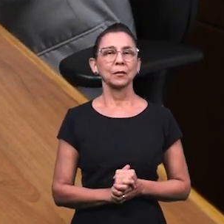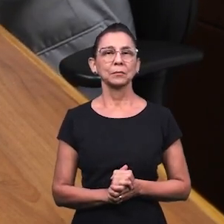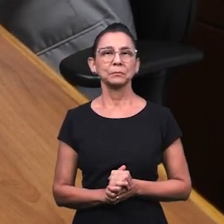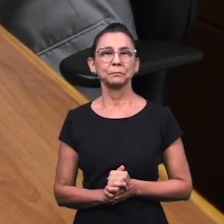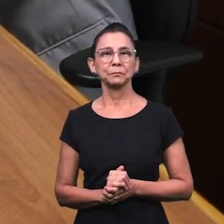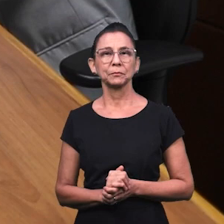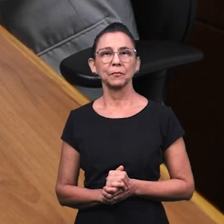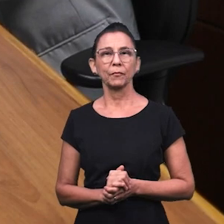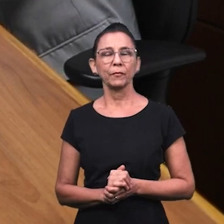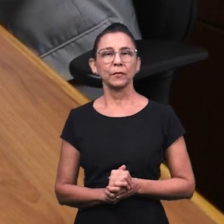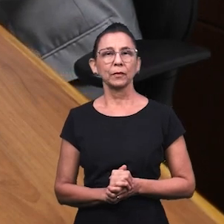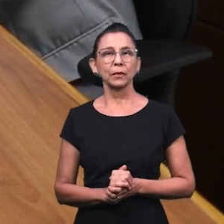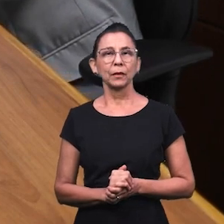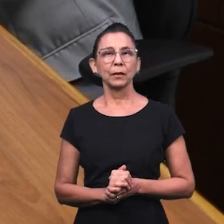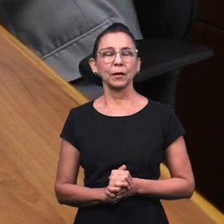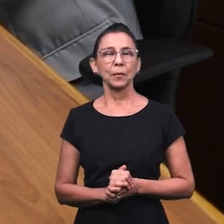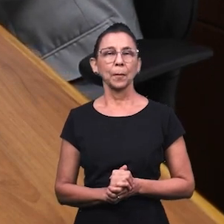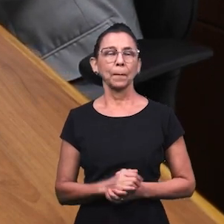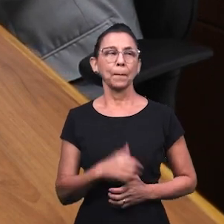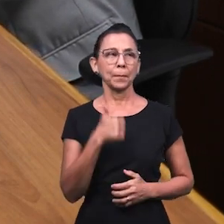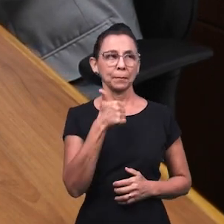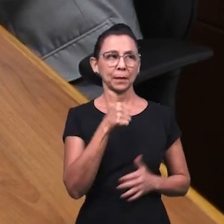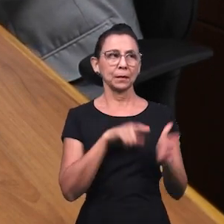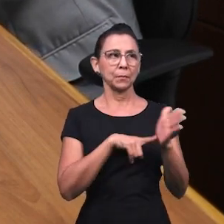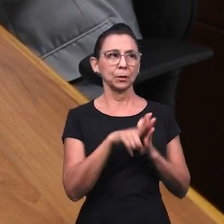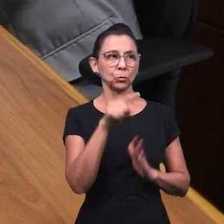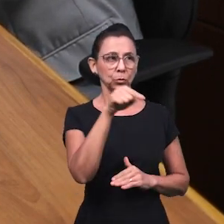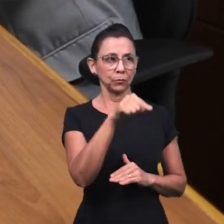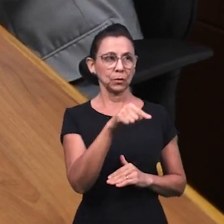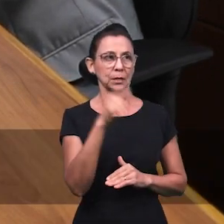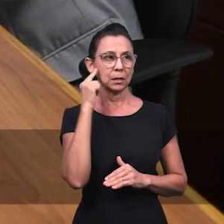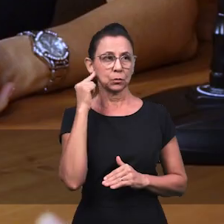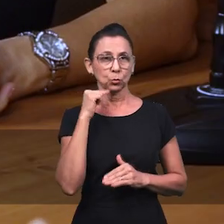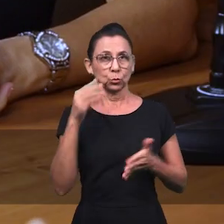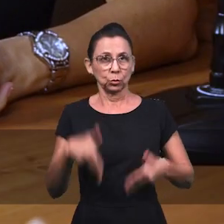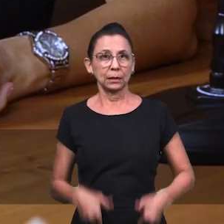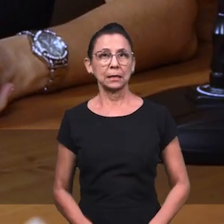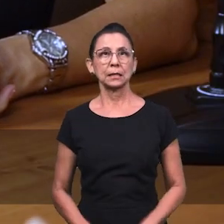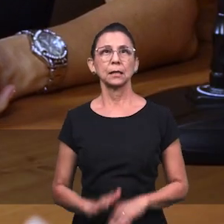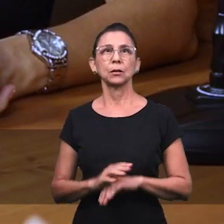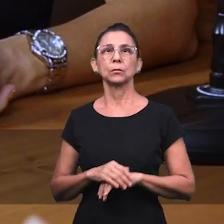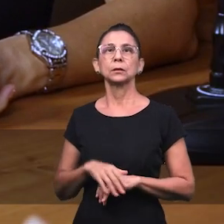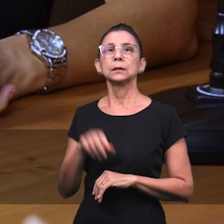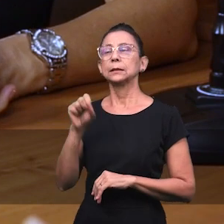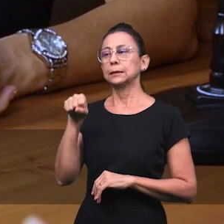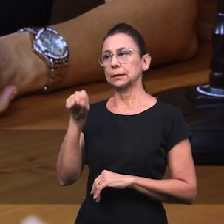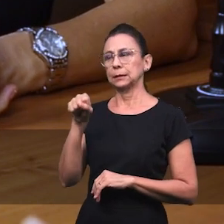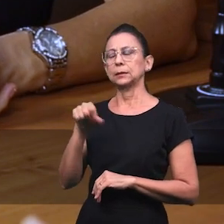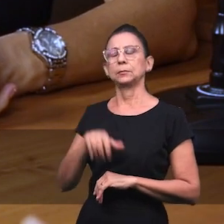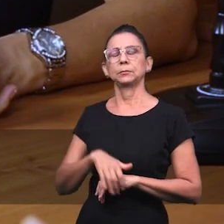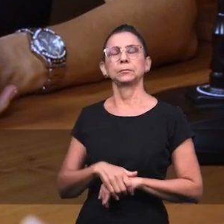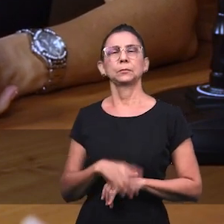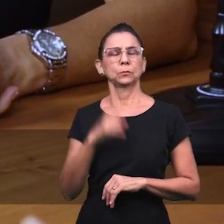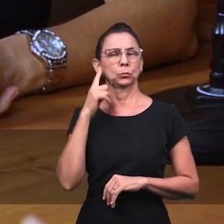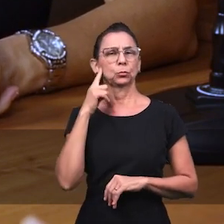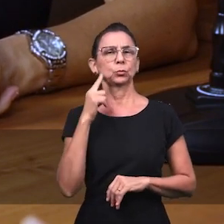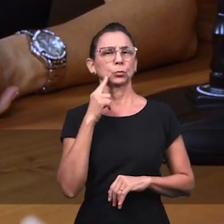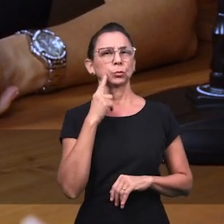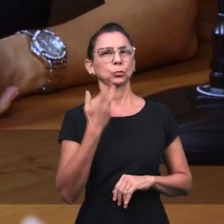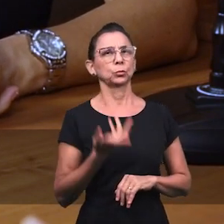pergunta que eu quero te fazer é a seguinte: você já nasceu surdo? Sim, já nasci.